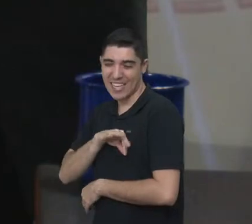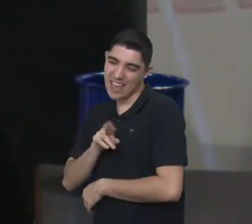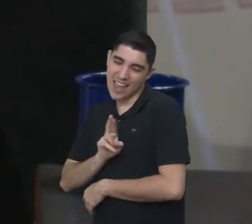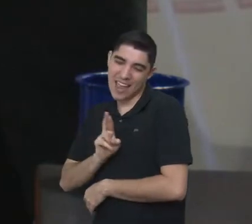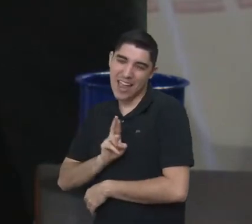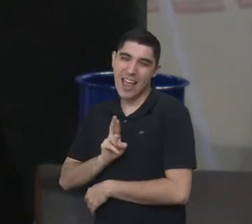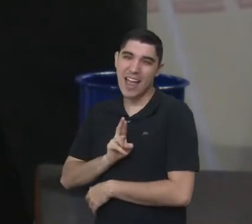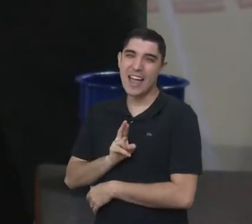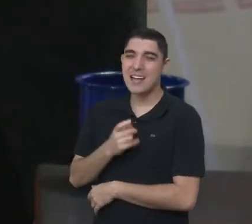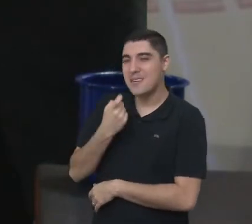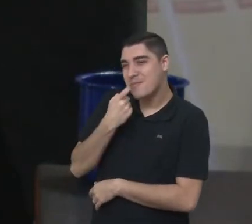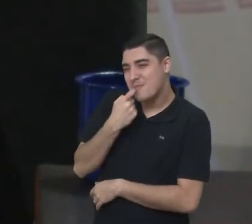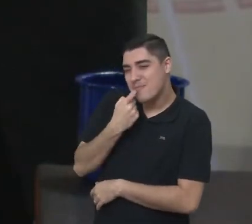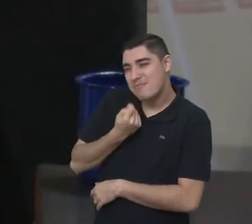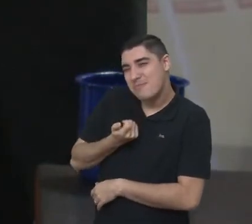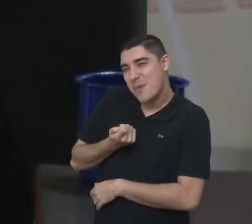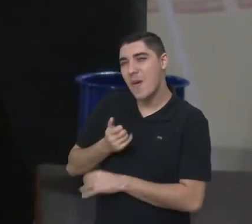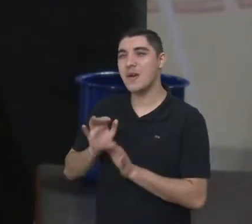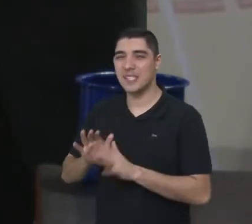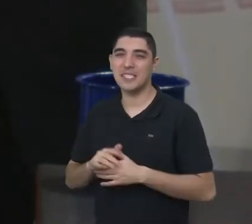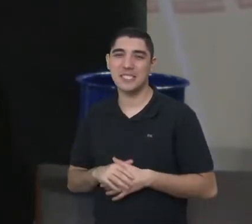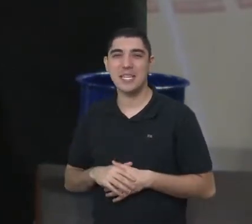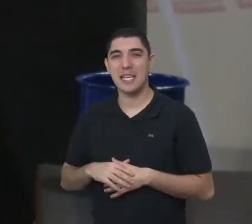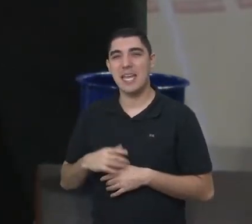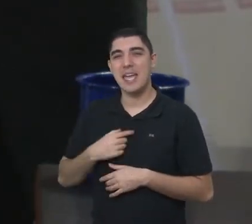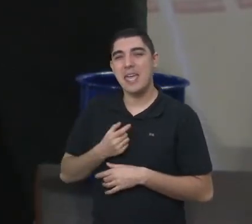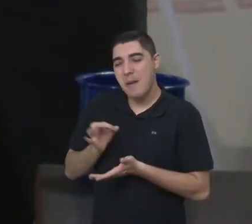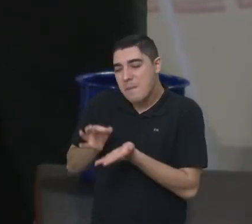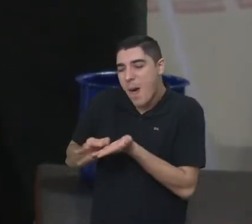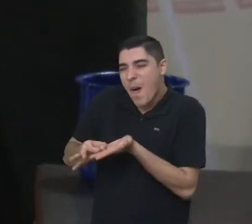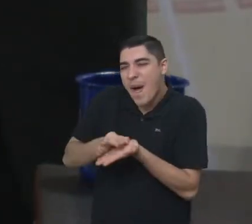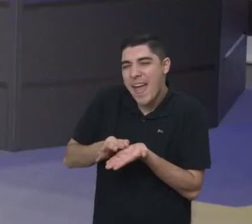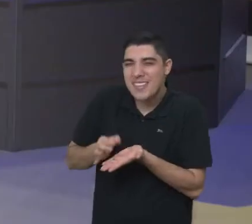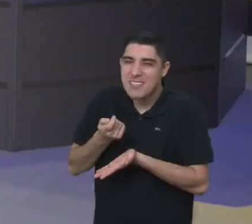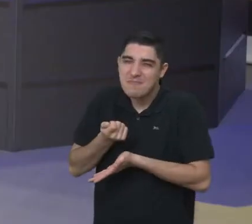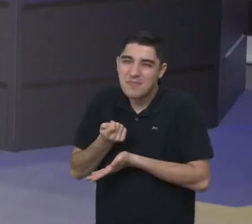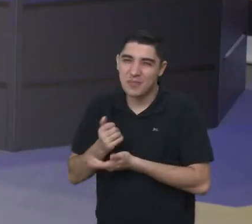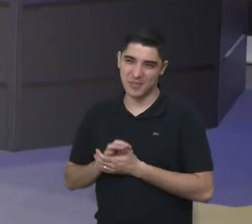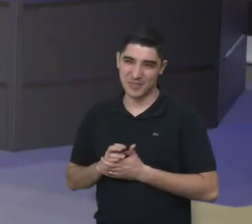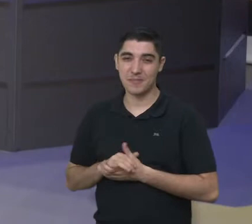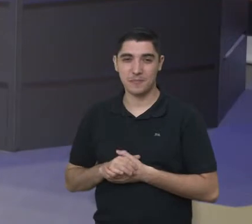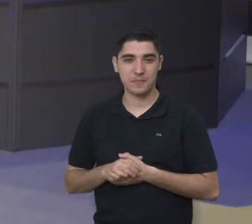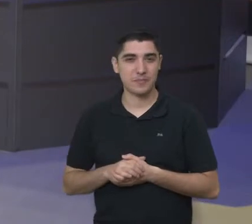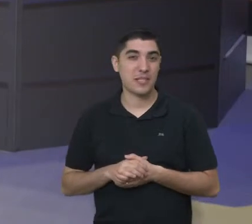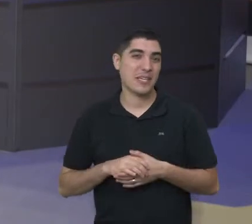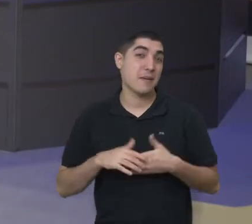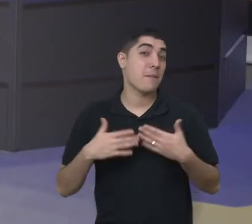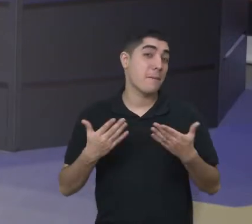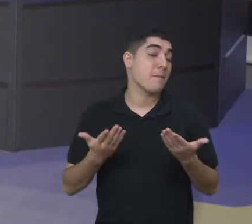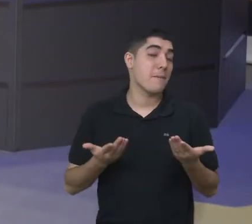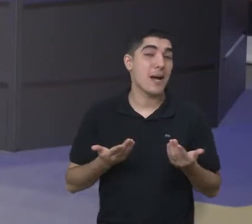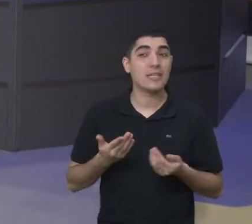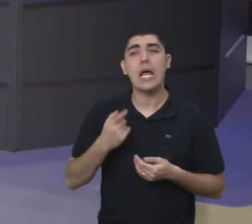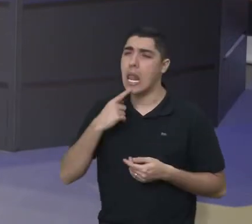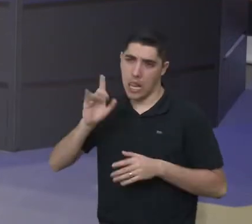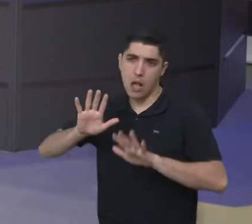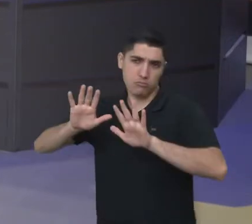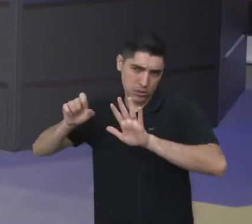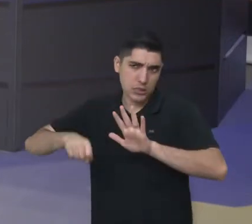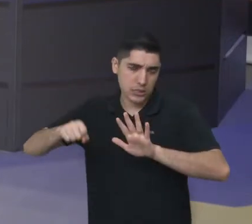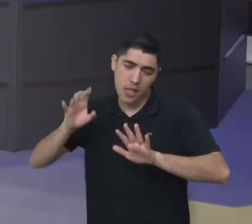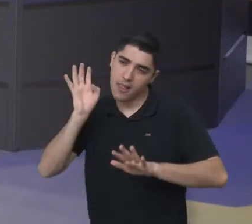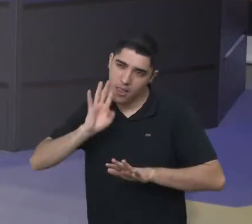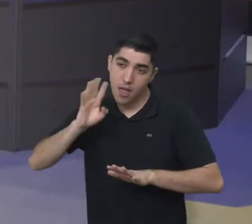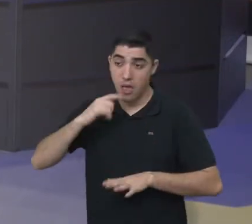seus reaisinhos, os seus centavinhos, suas moedinhas. Mas sim, é muito